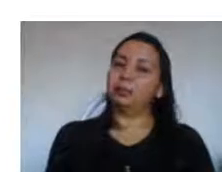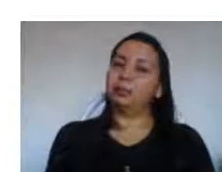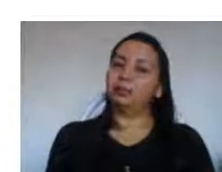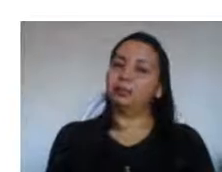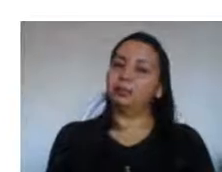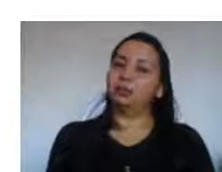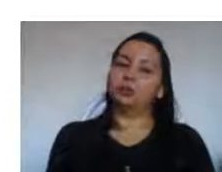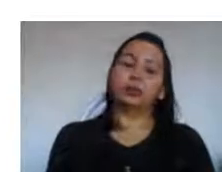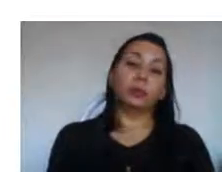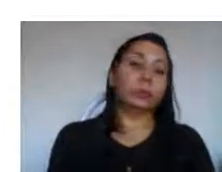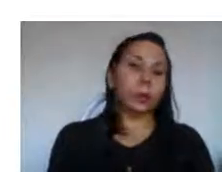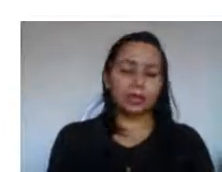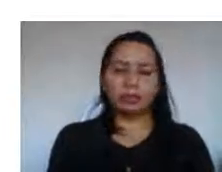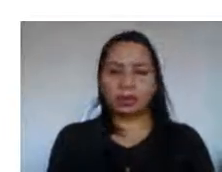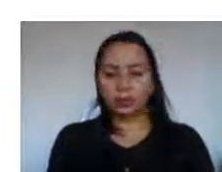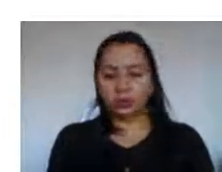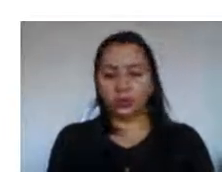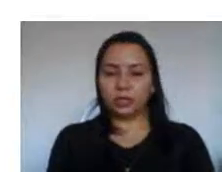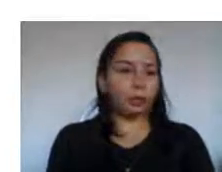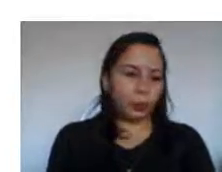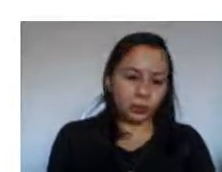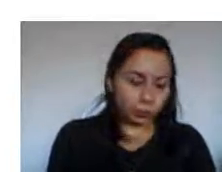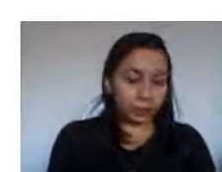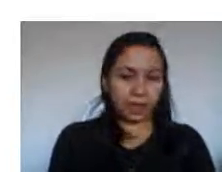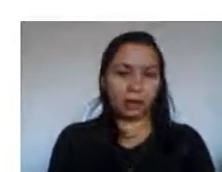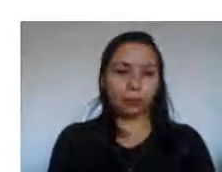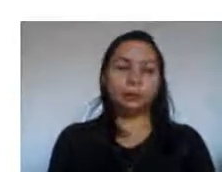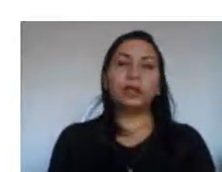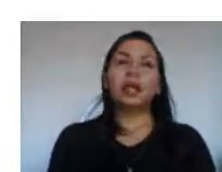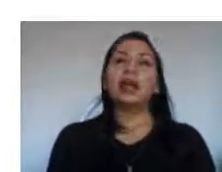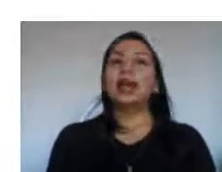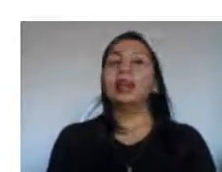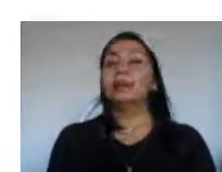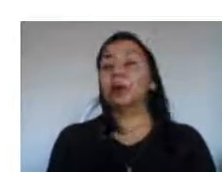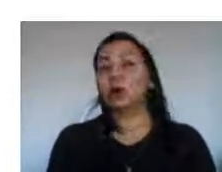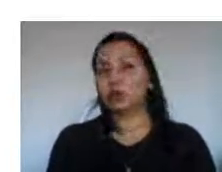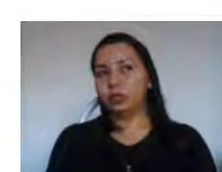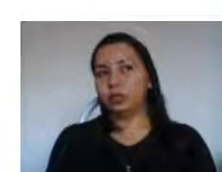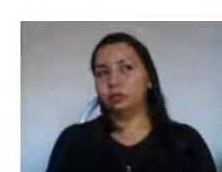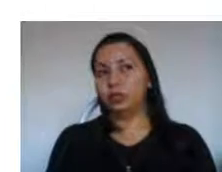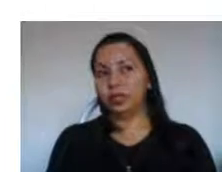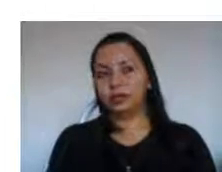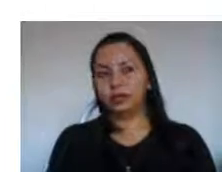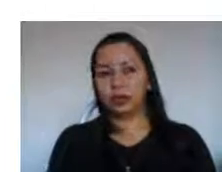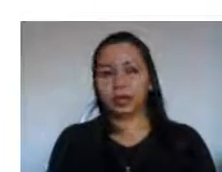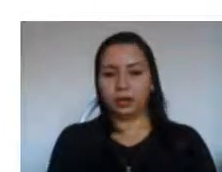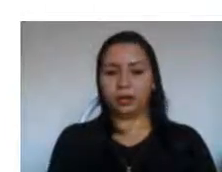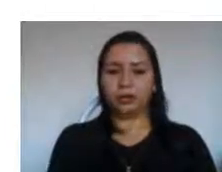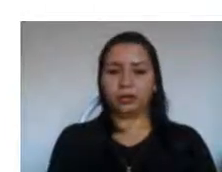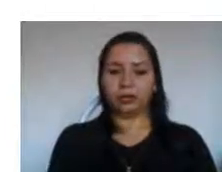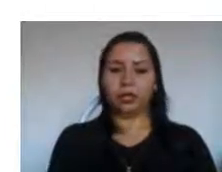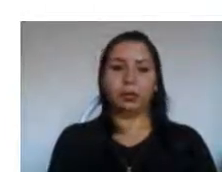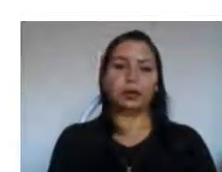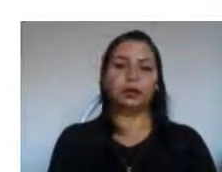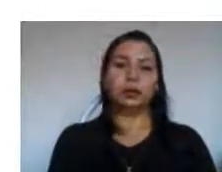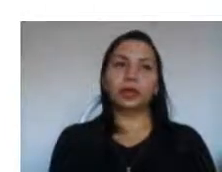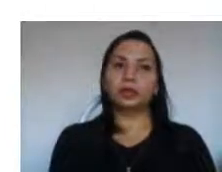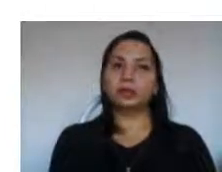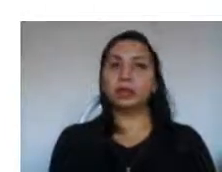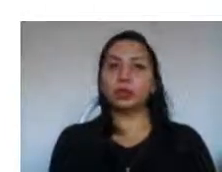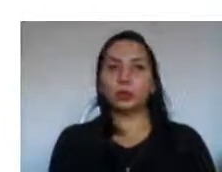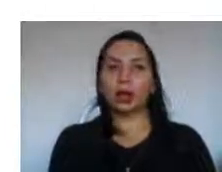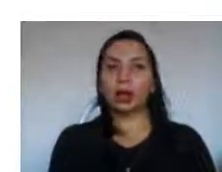tempo, pode levar anos ou ser um processo mais rápido, ela pode voltar a ser o que era antes, ela pode